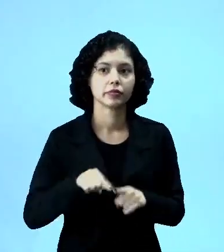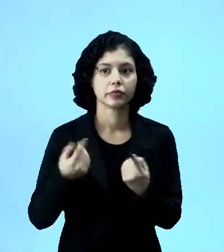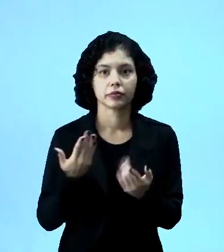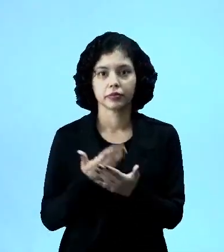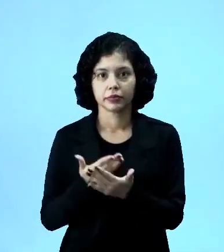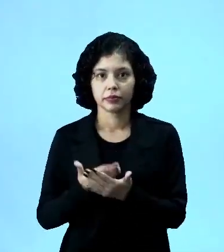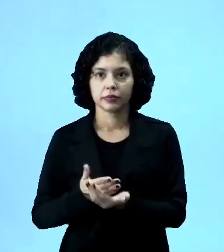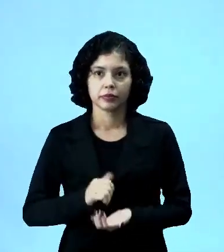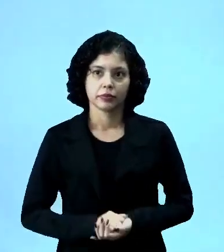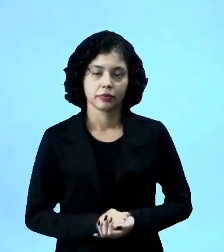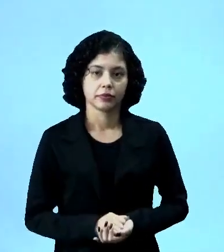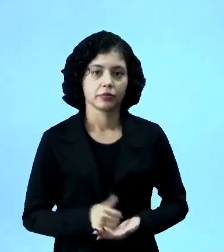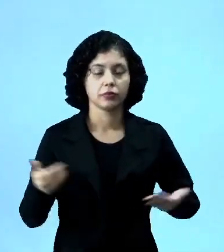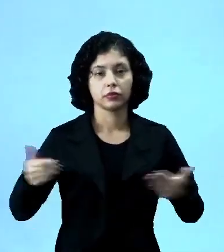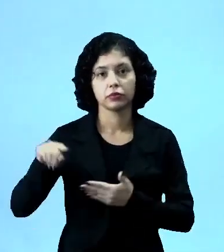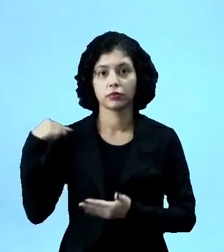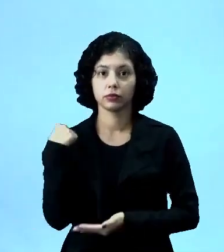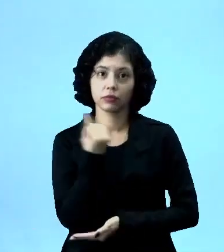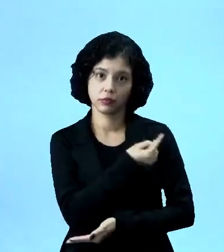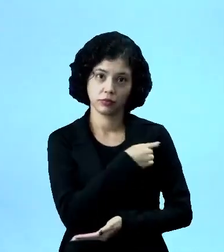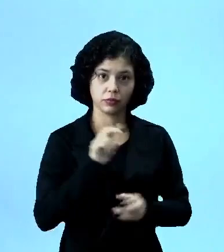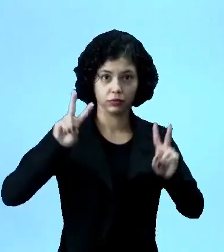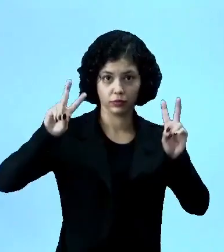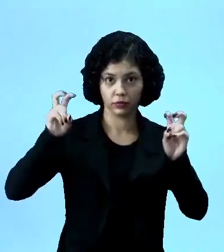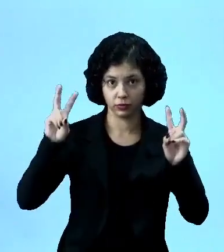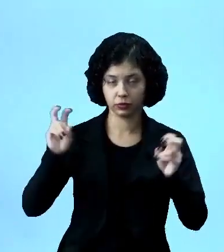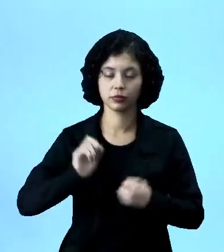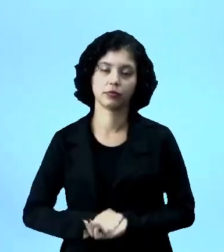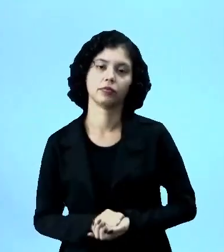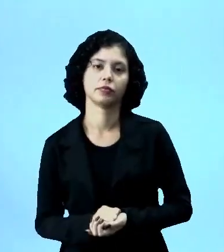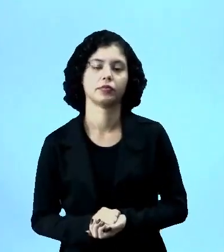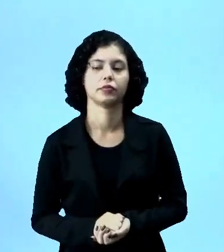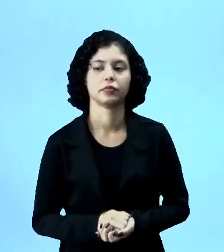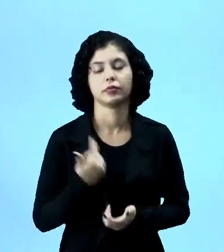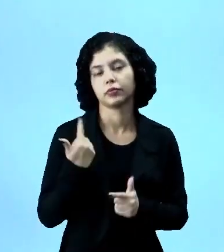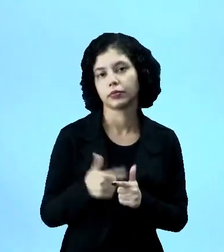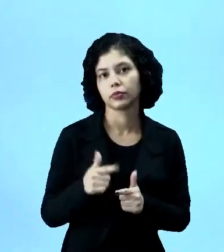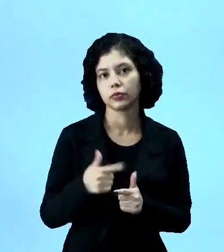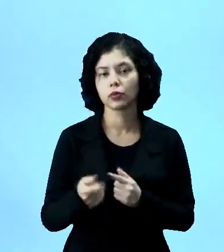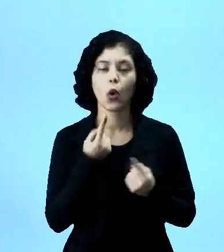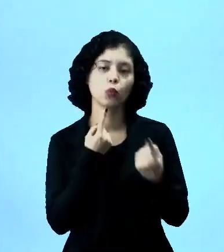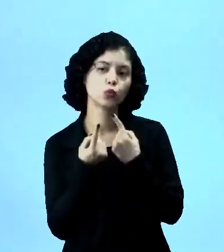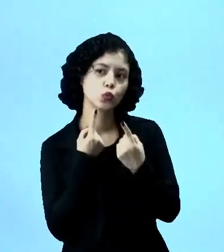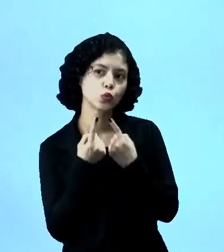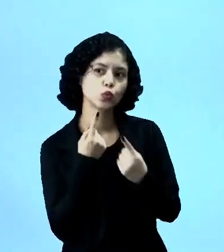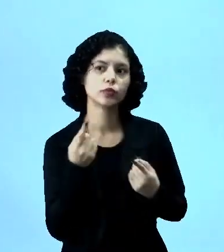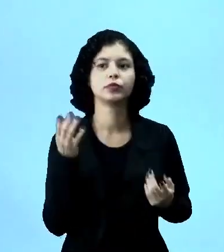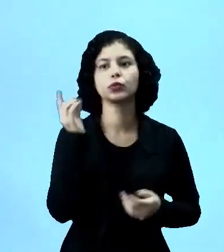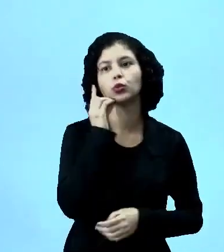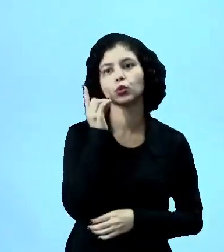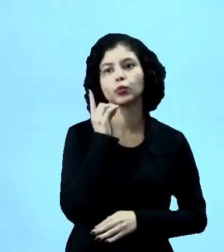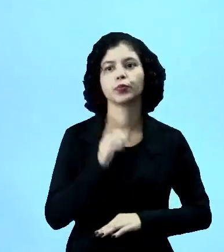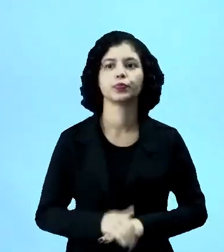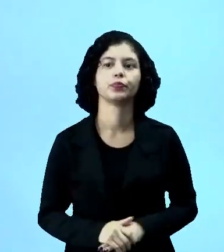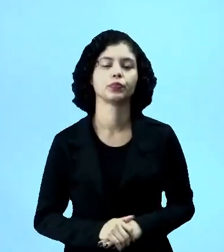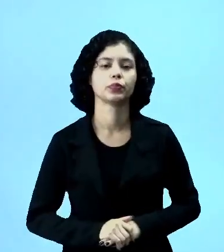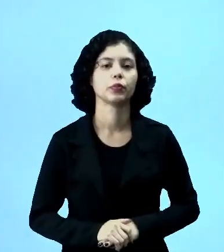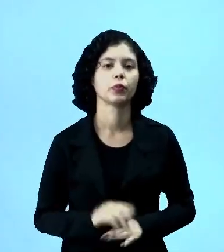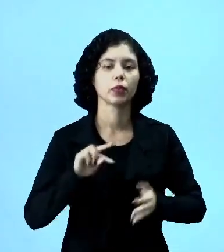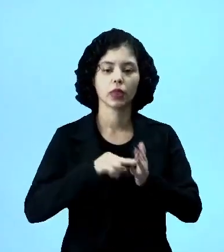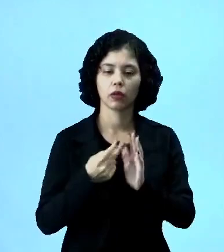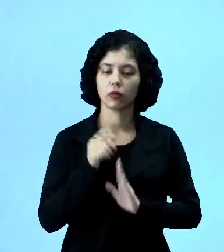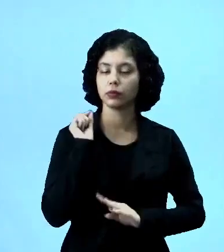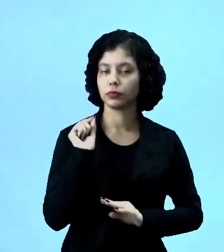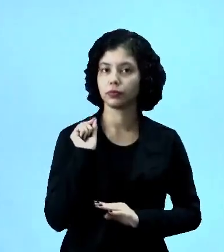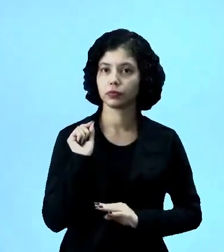mais uma aula. Então galera, hoje nós vamos abordar um pouco aí das situações comunicativas cotidianas. Isso quer dizer